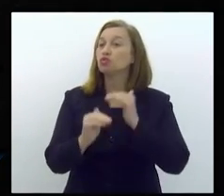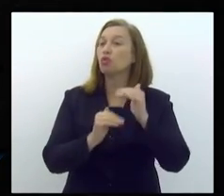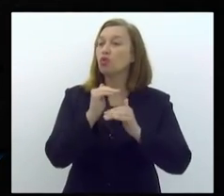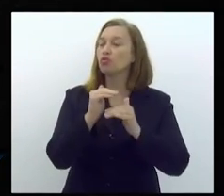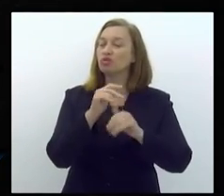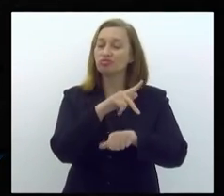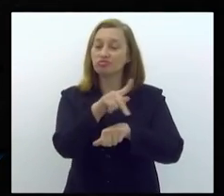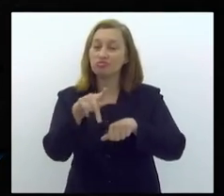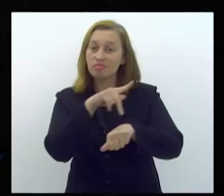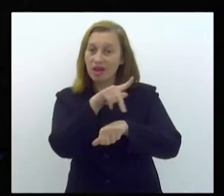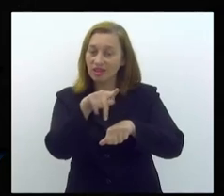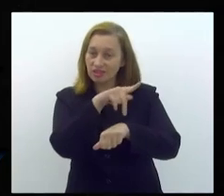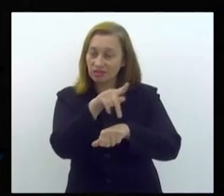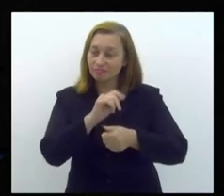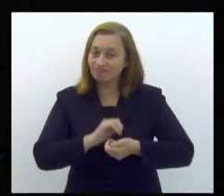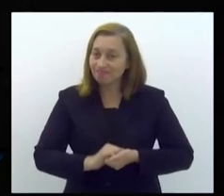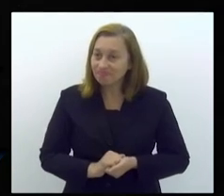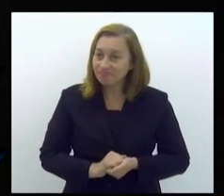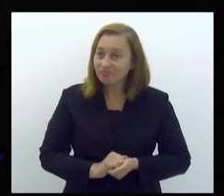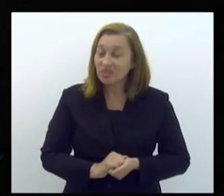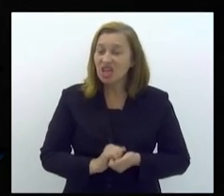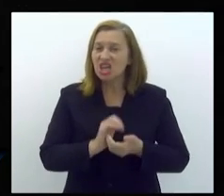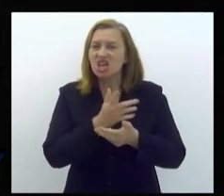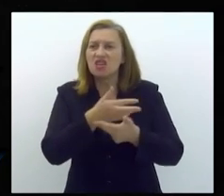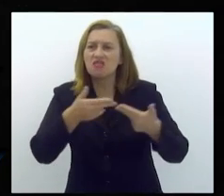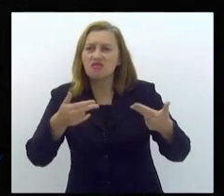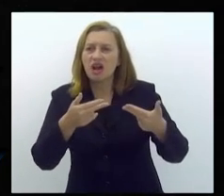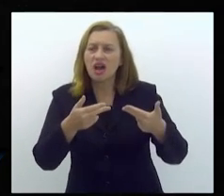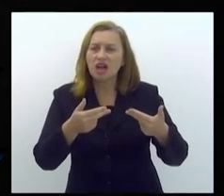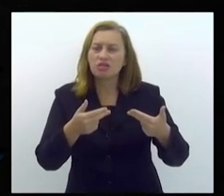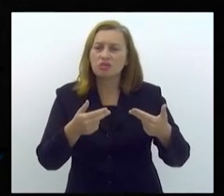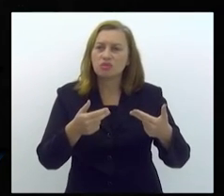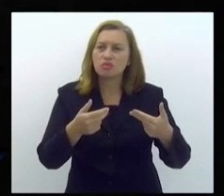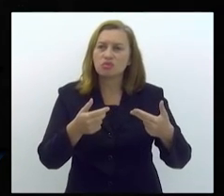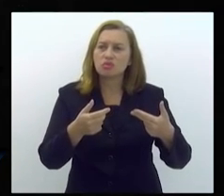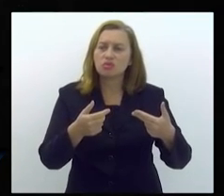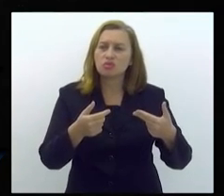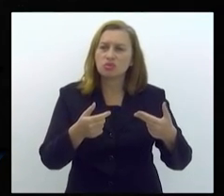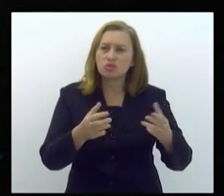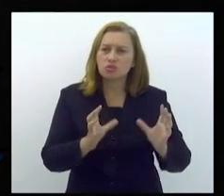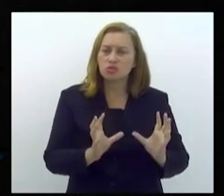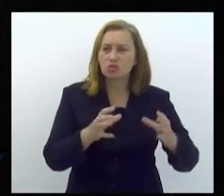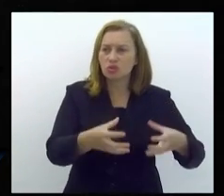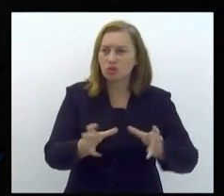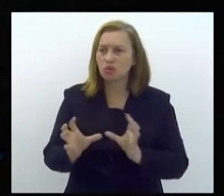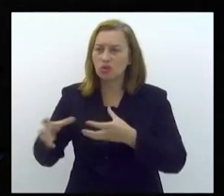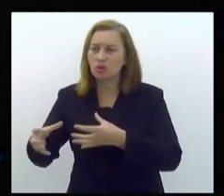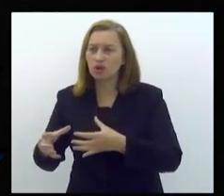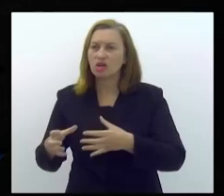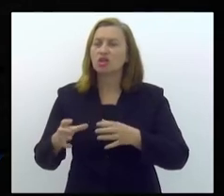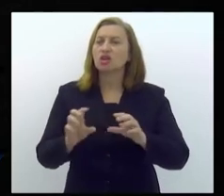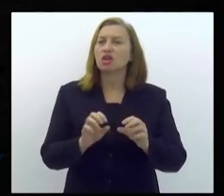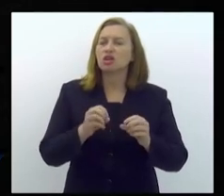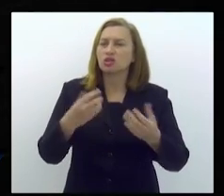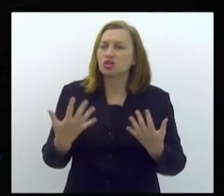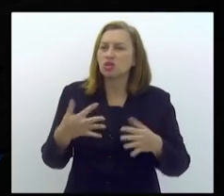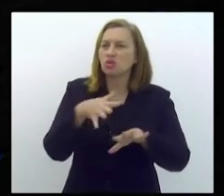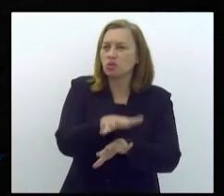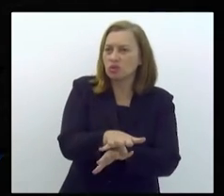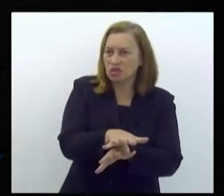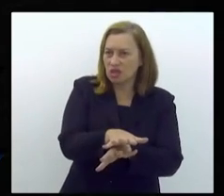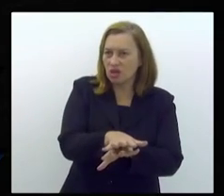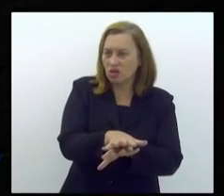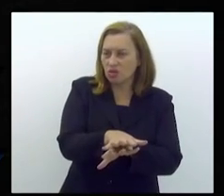nosso país em vários eixos na inclusão digital e conectividade na saúde